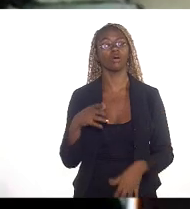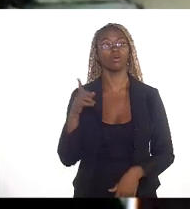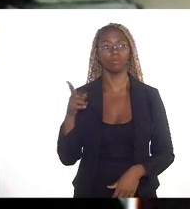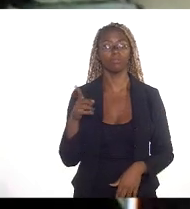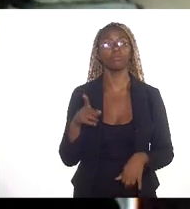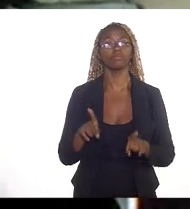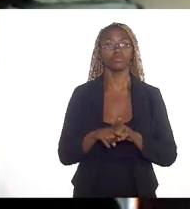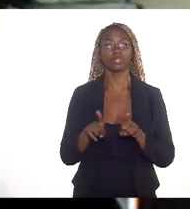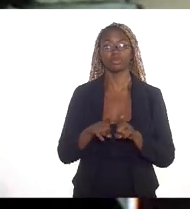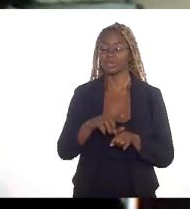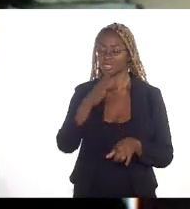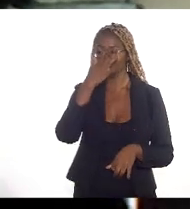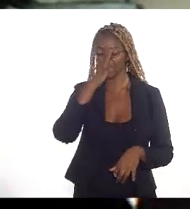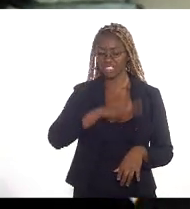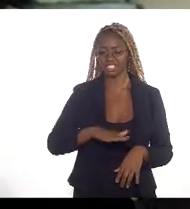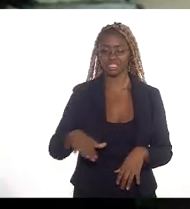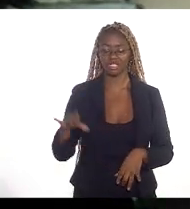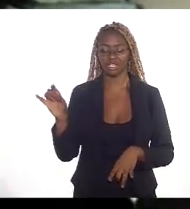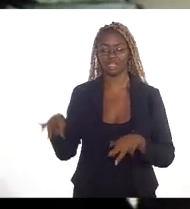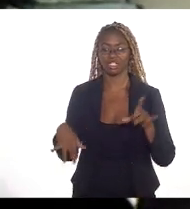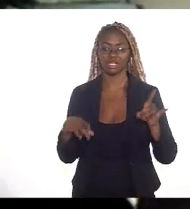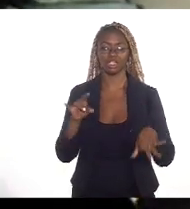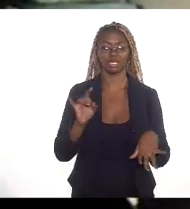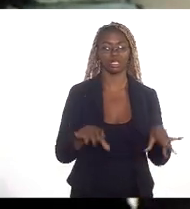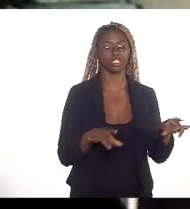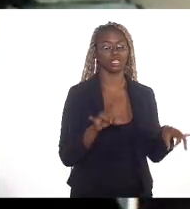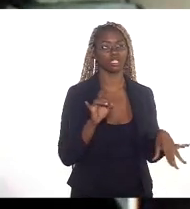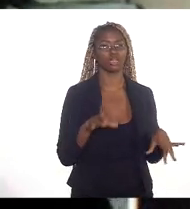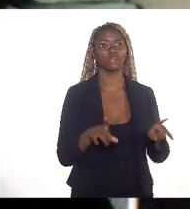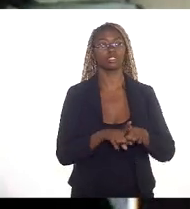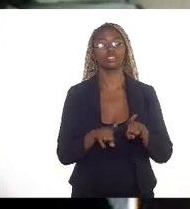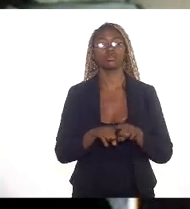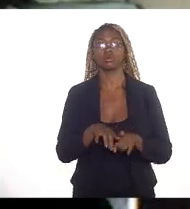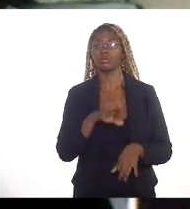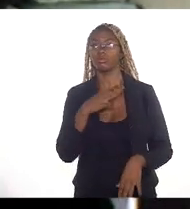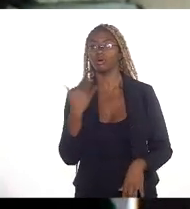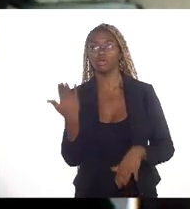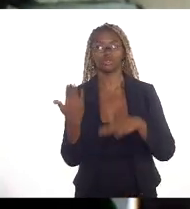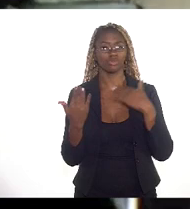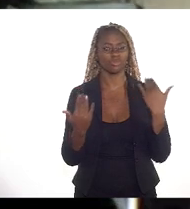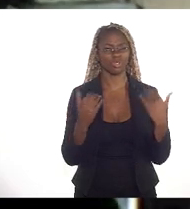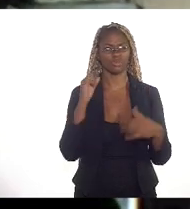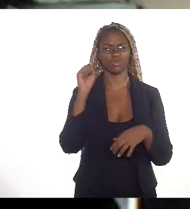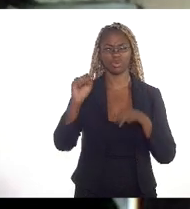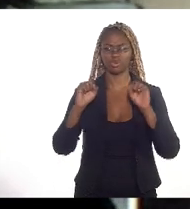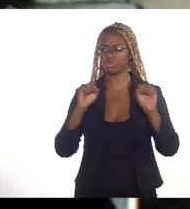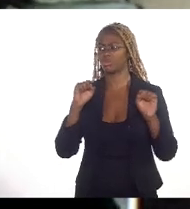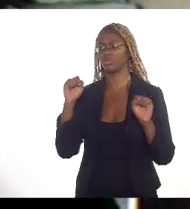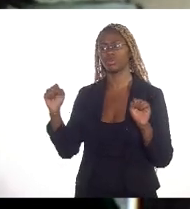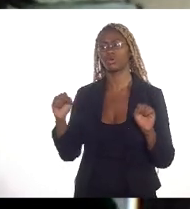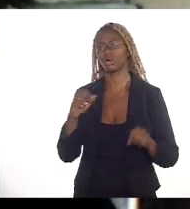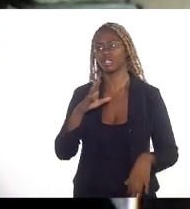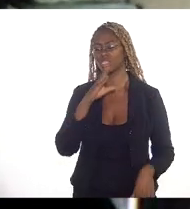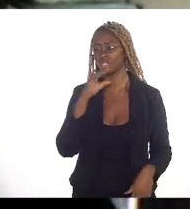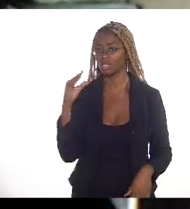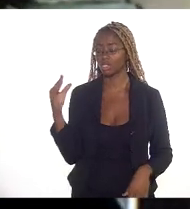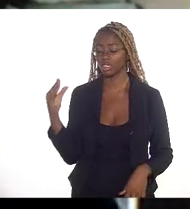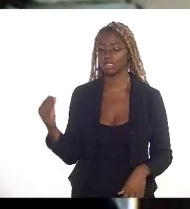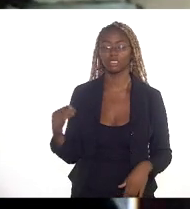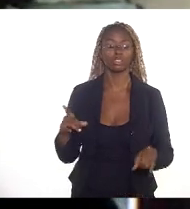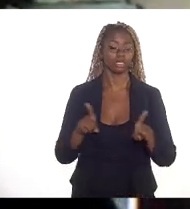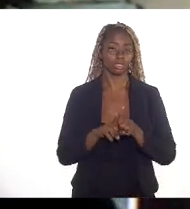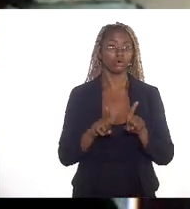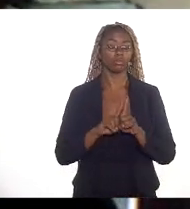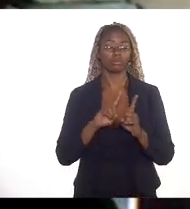de evasão escolar, com uma taxa de homicídios entre adolescentes altíssima, né, que é também